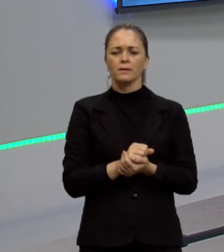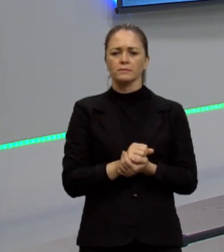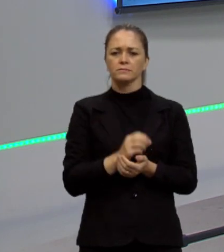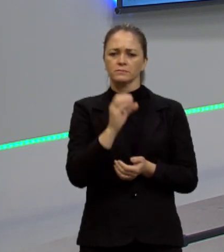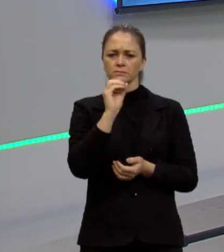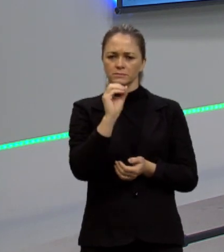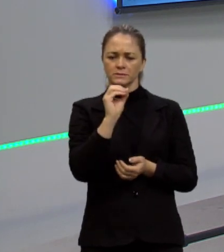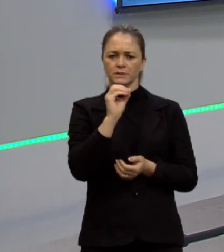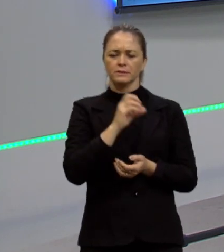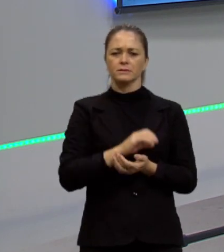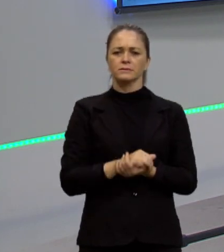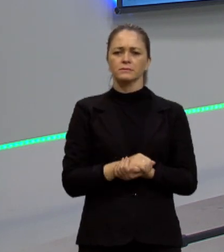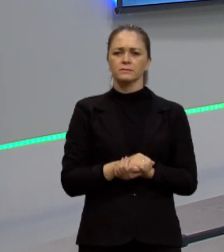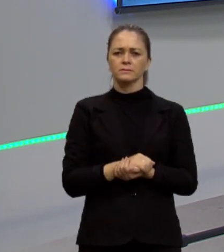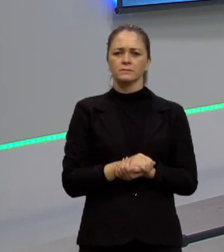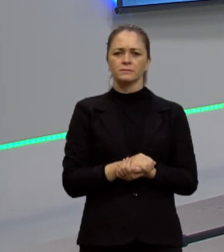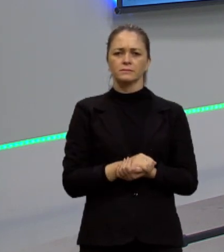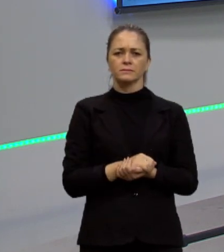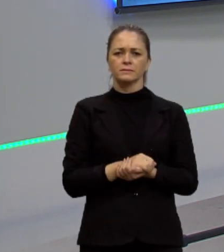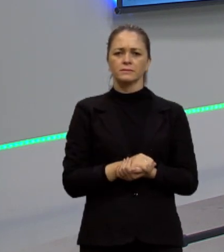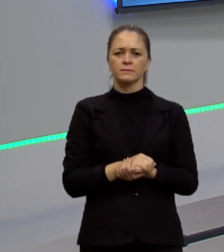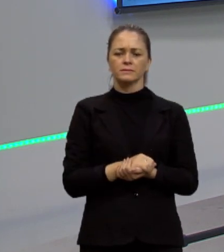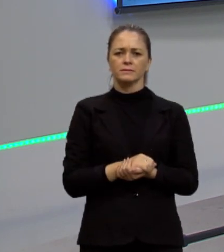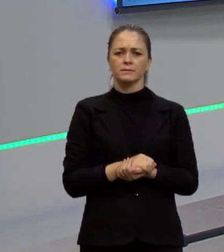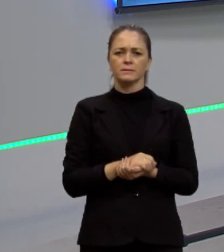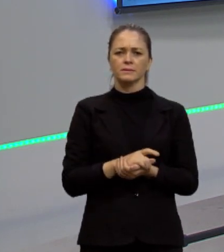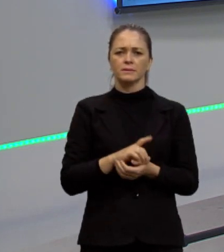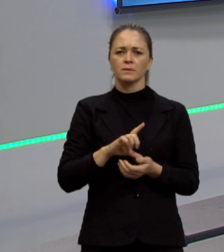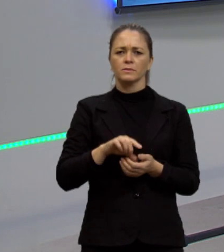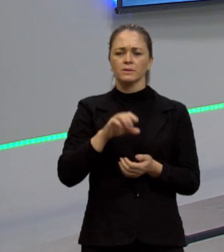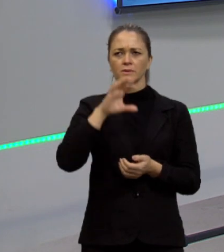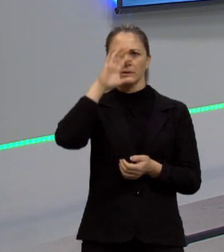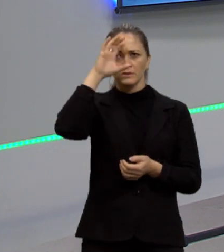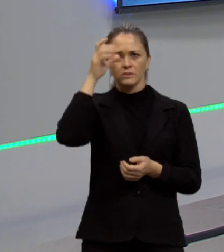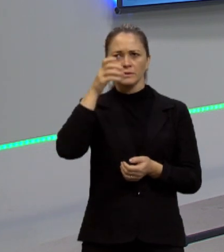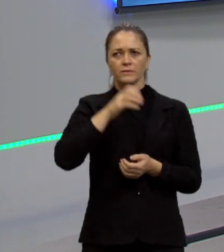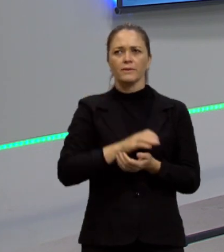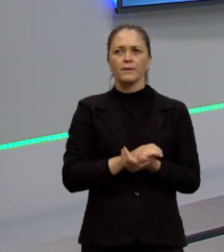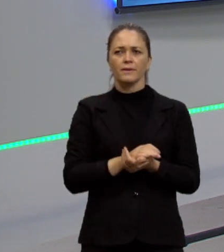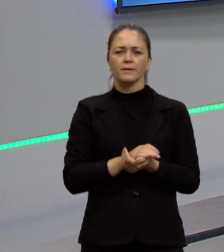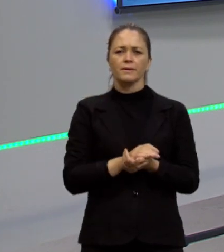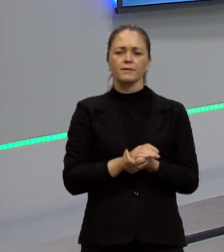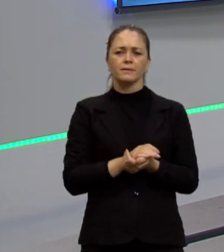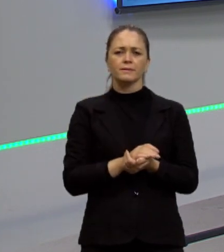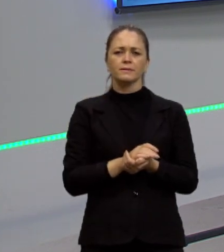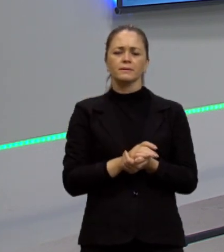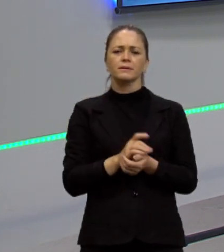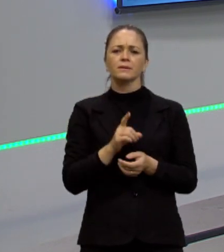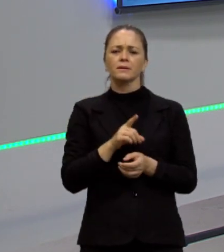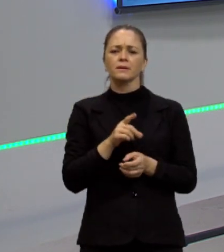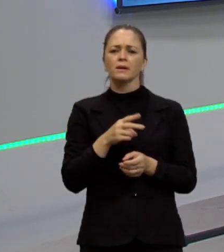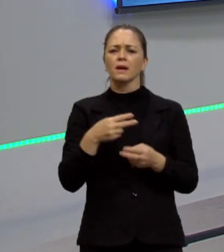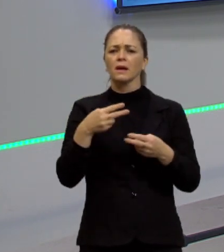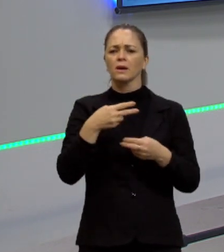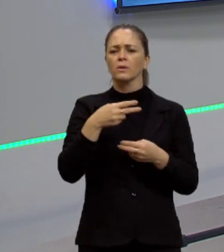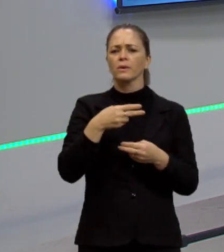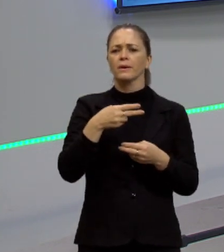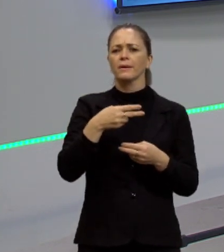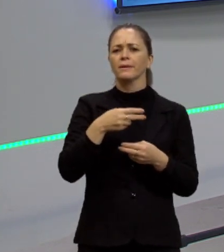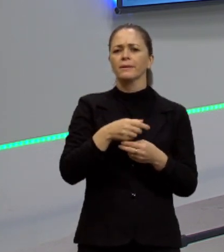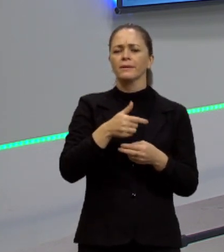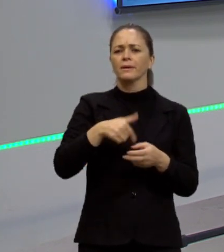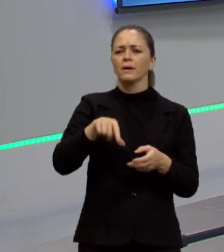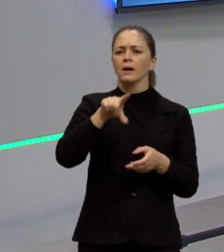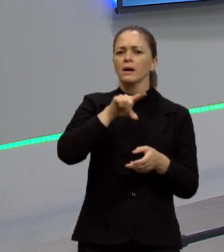zero e tirar esses termos que estão do lado direito aqui do sinal de igualdade para